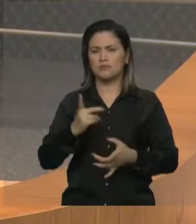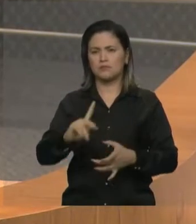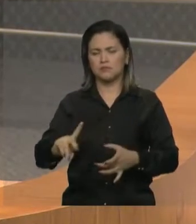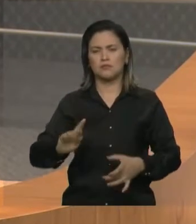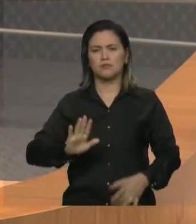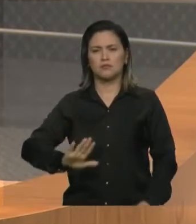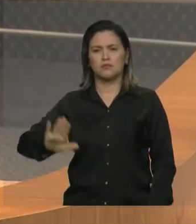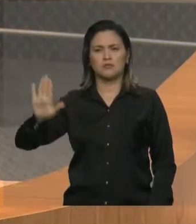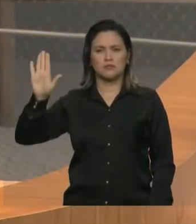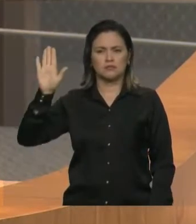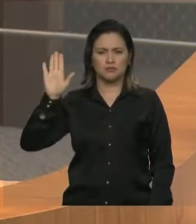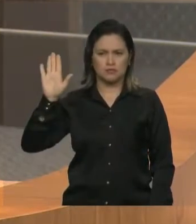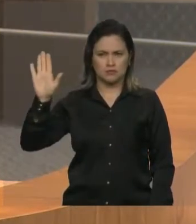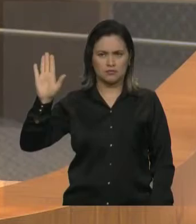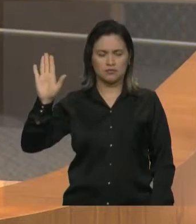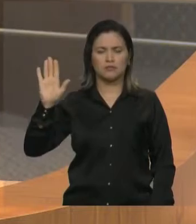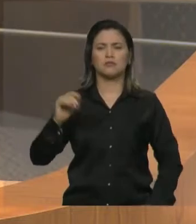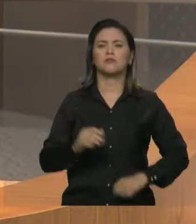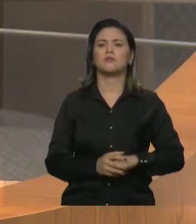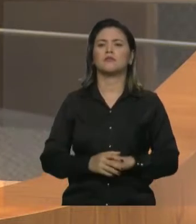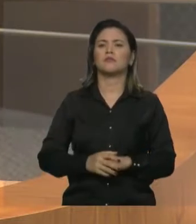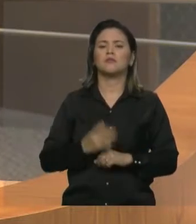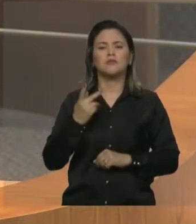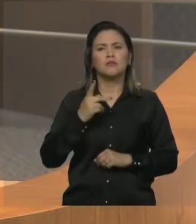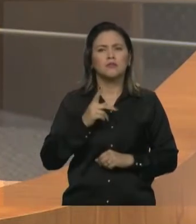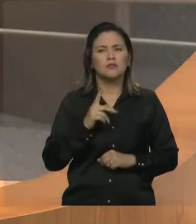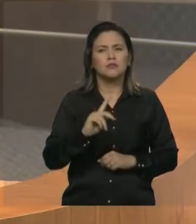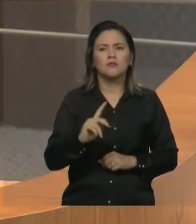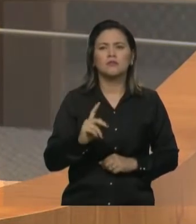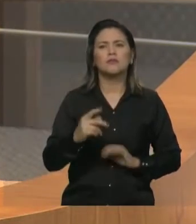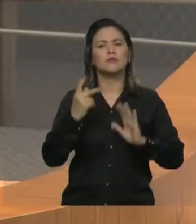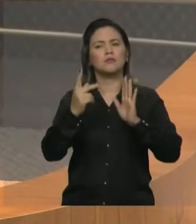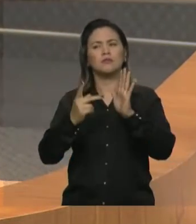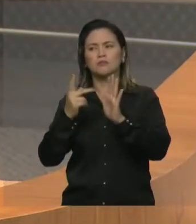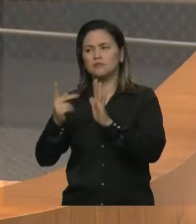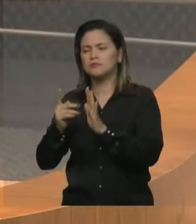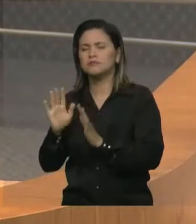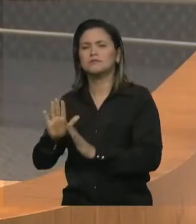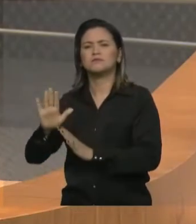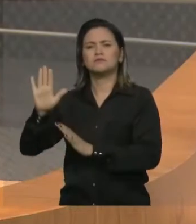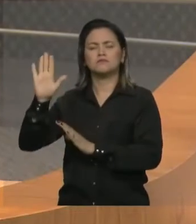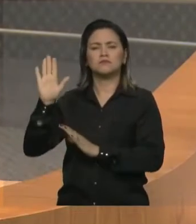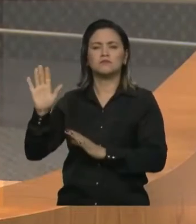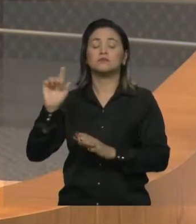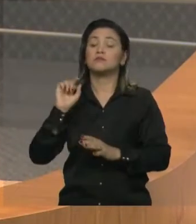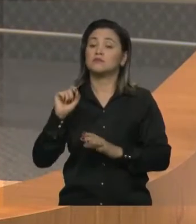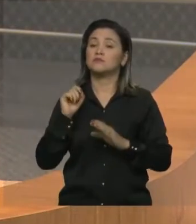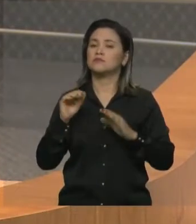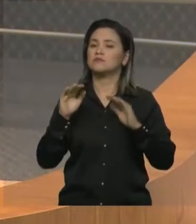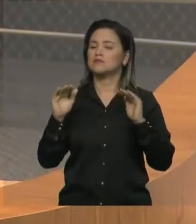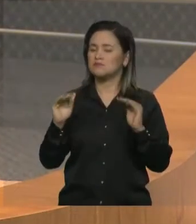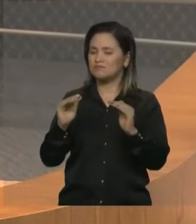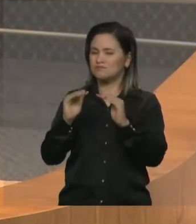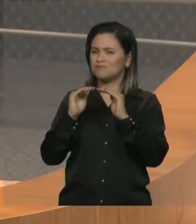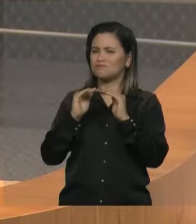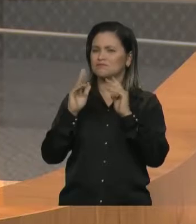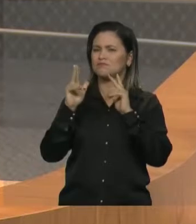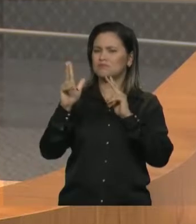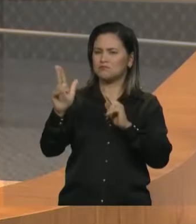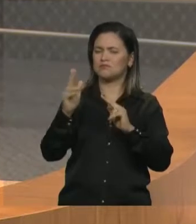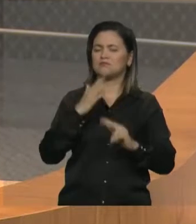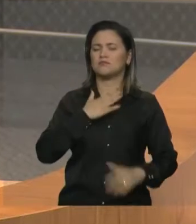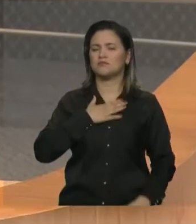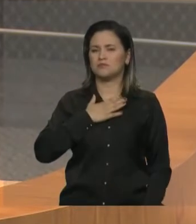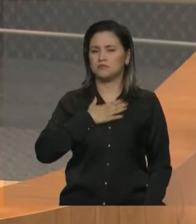das suas causas que são as minhas causas que são as nossas causas mês e da dificuldade que passa as